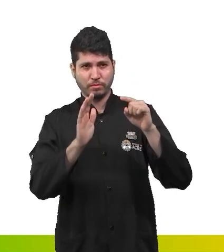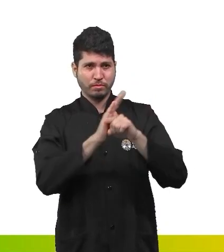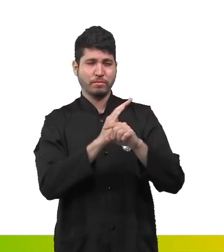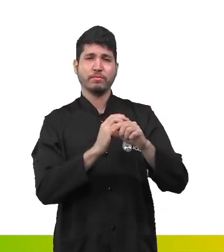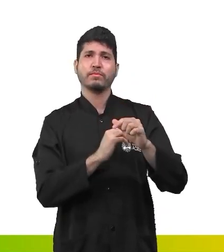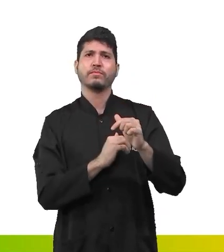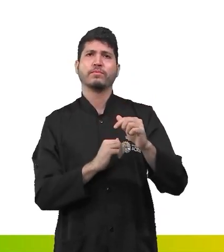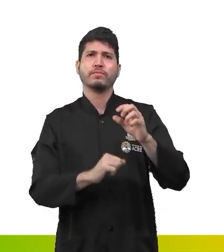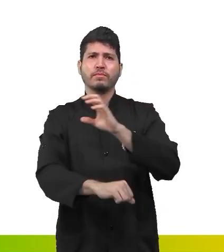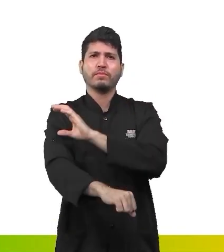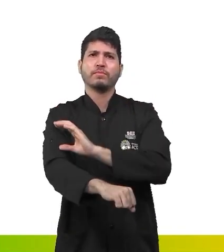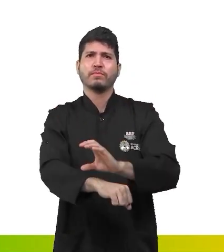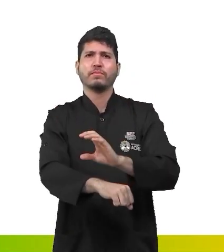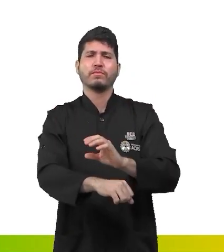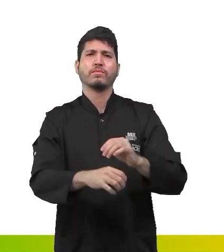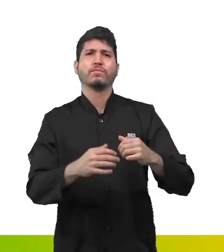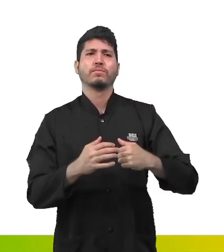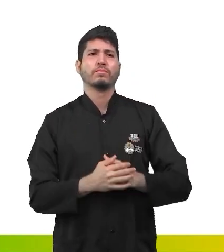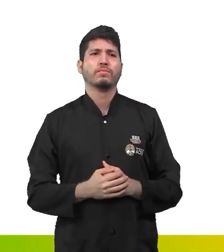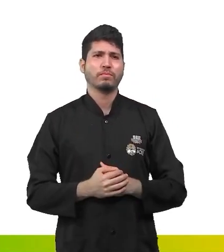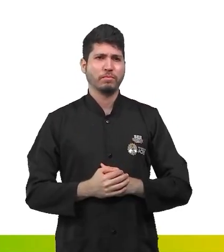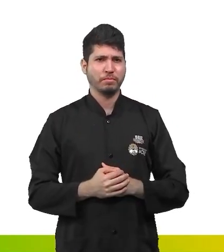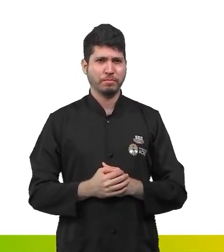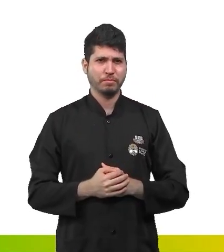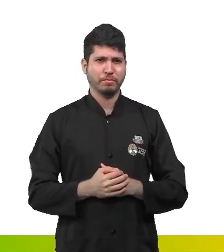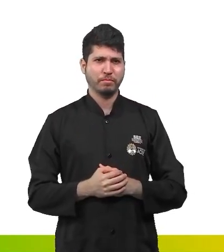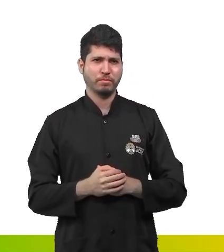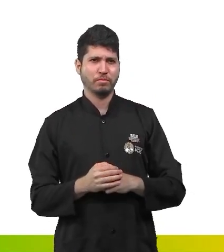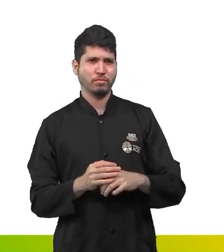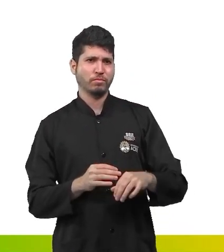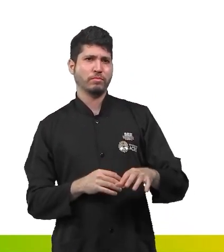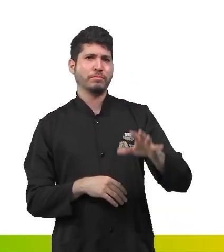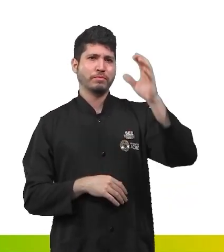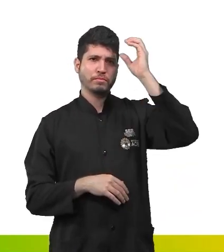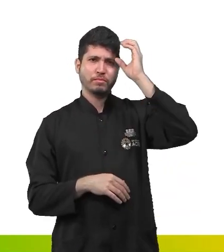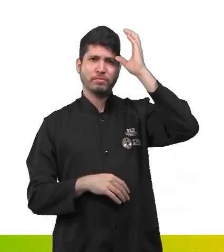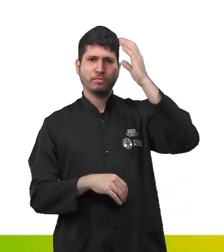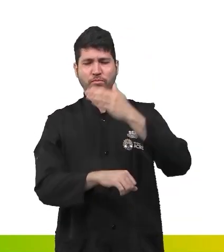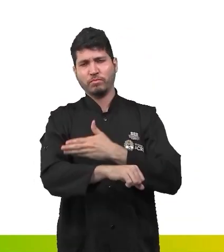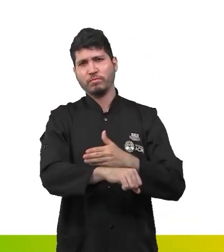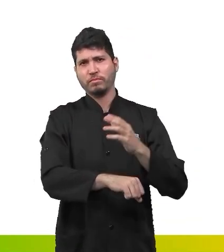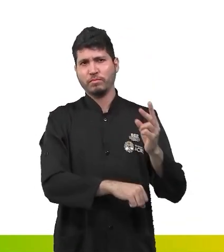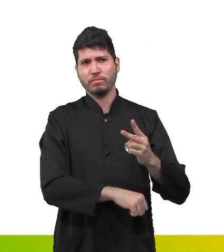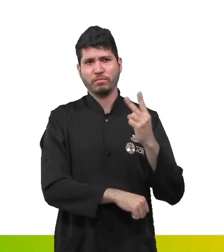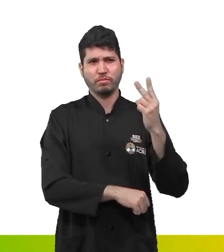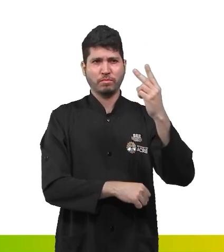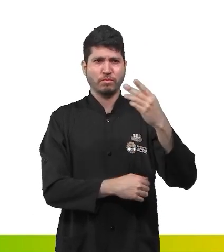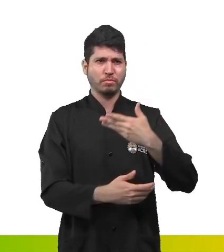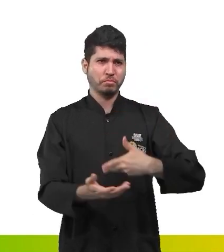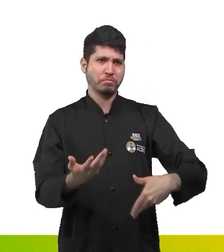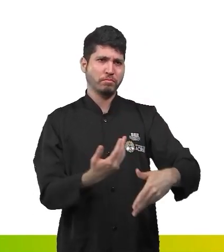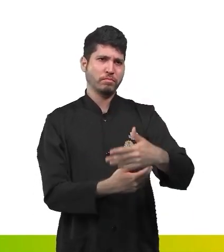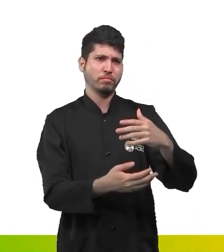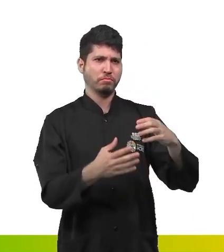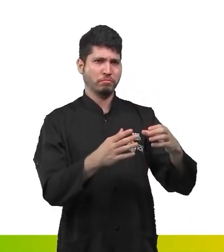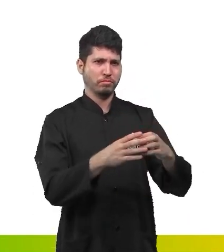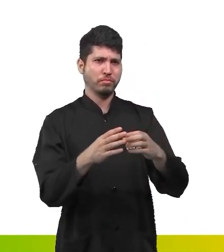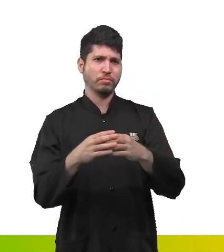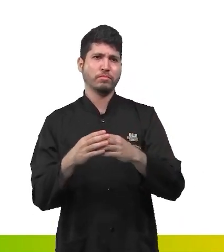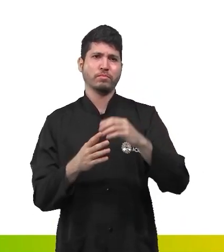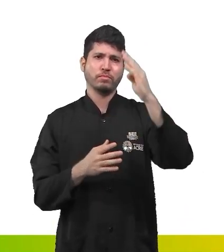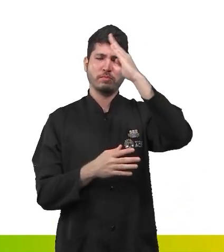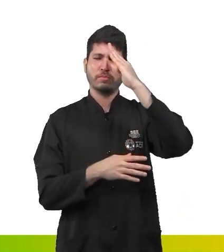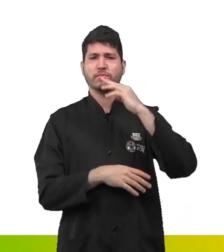conhecimentos, costumes e valores compartilhados por um grupo. No Brasil, a valorização